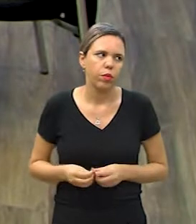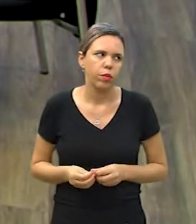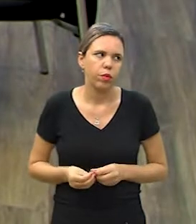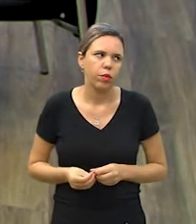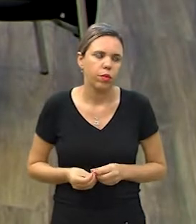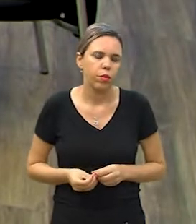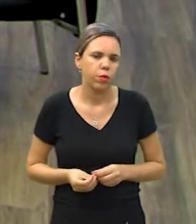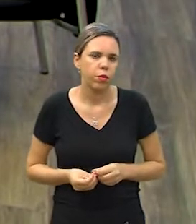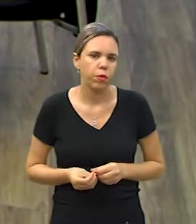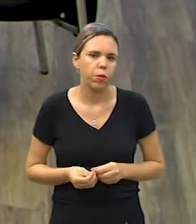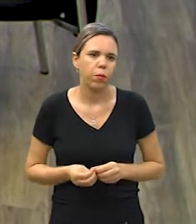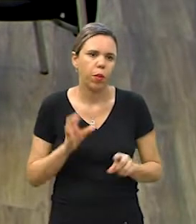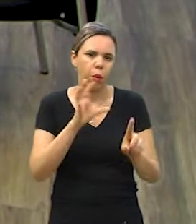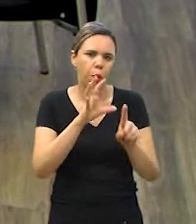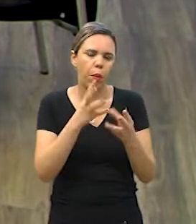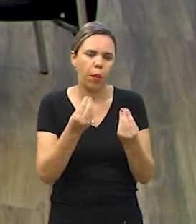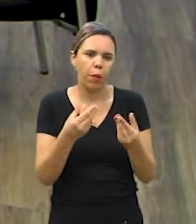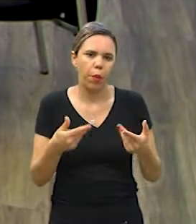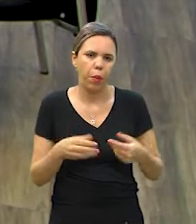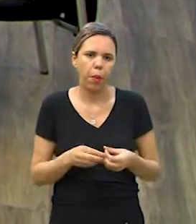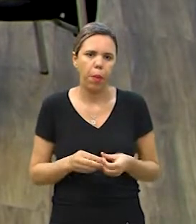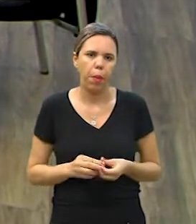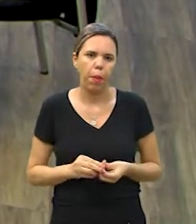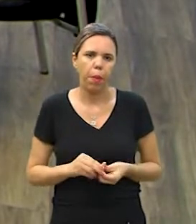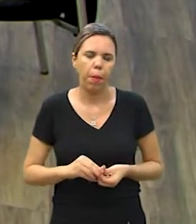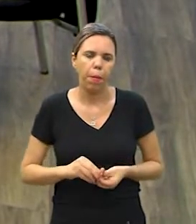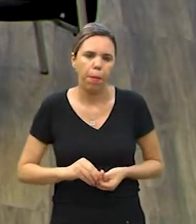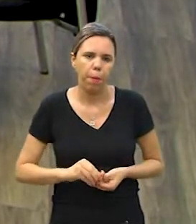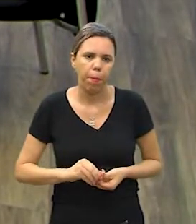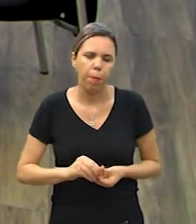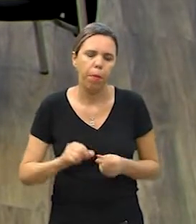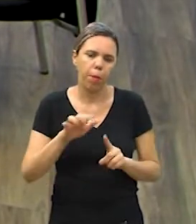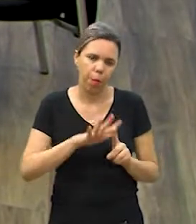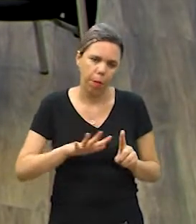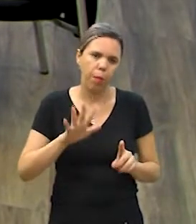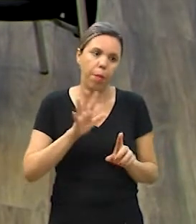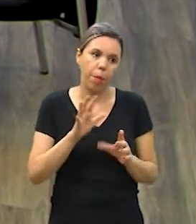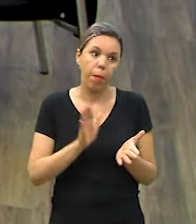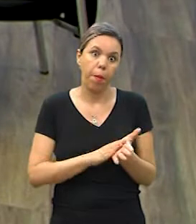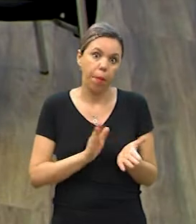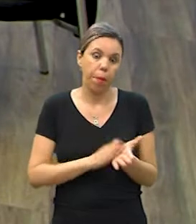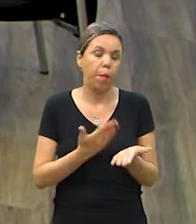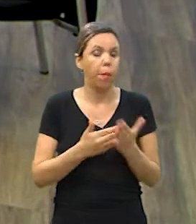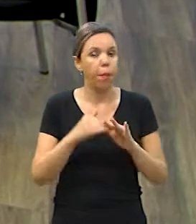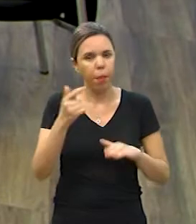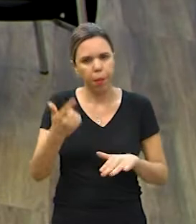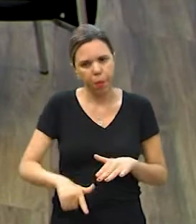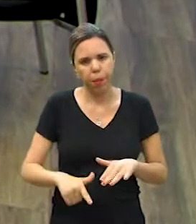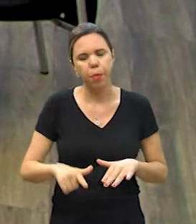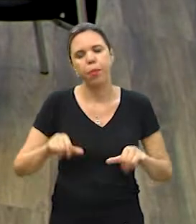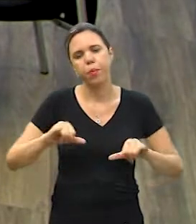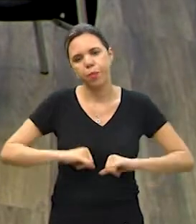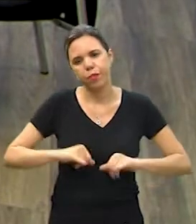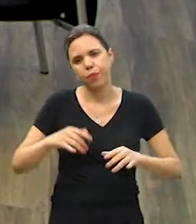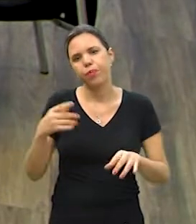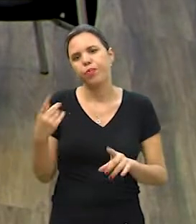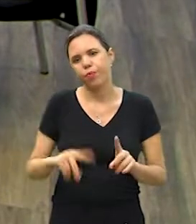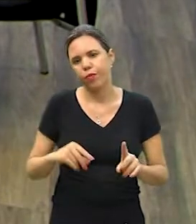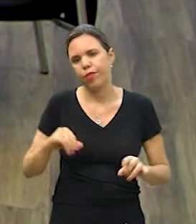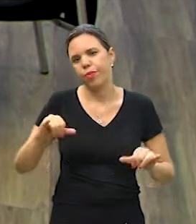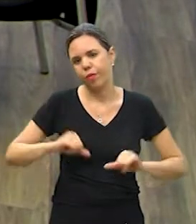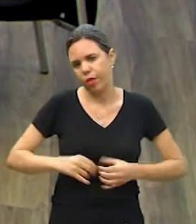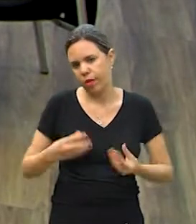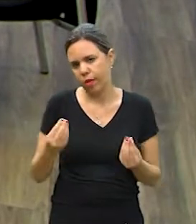é uma pressão de muitos lados, né? E da sociedade também, né? A escola, mais uma vez, foi quem